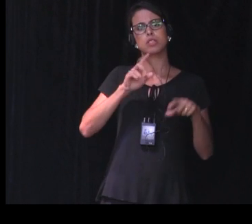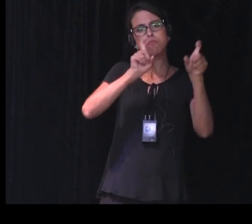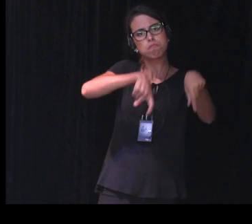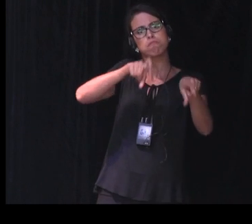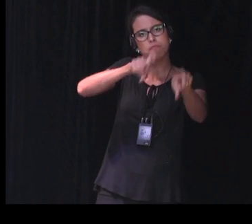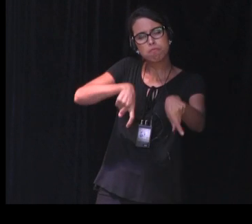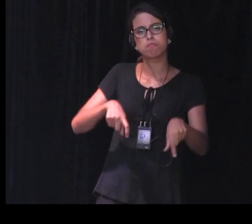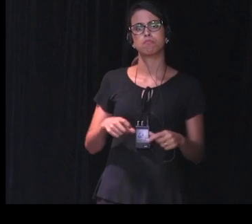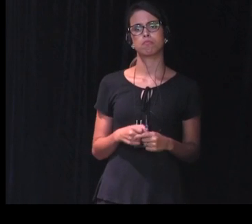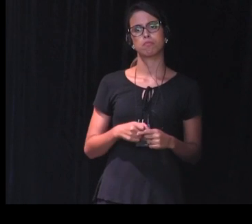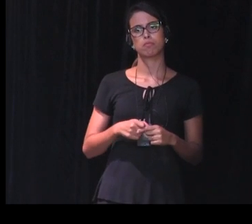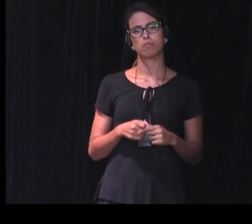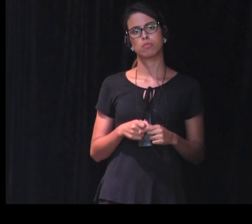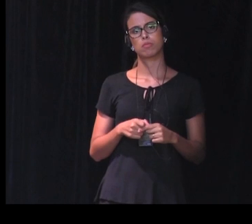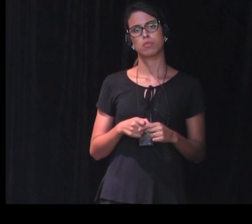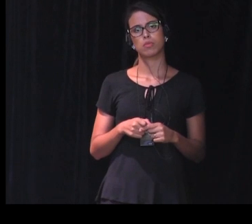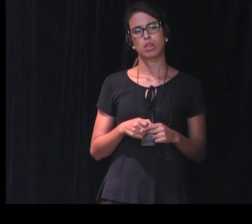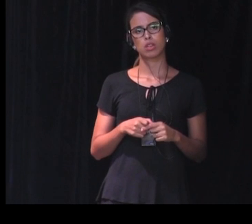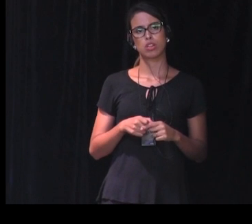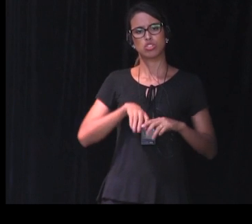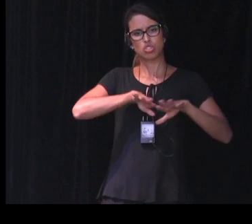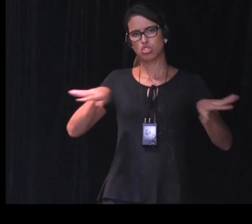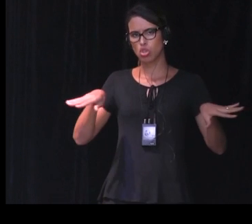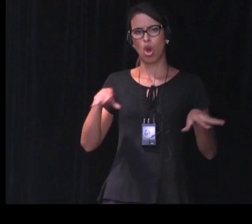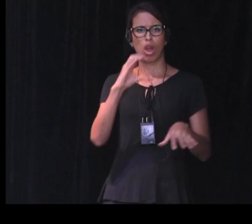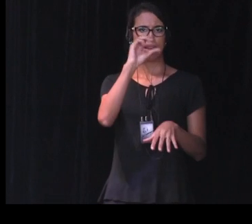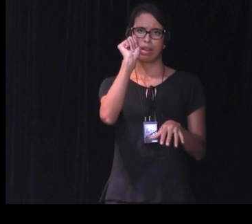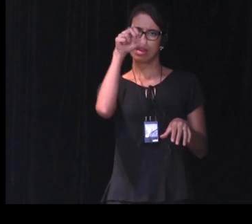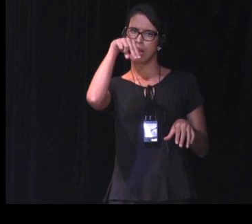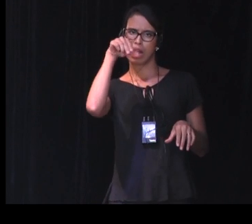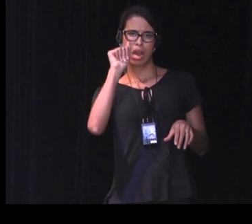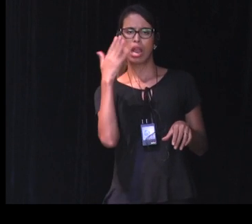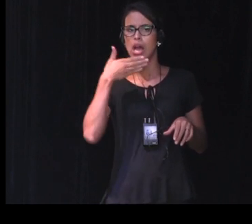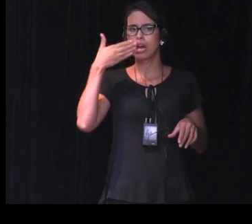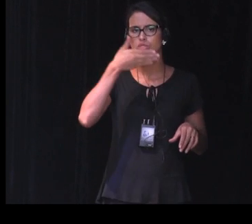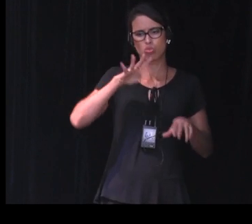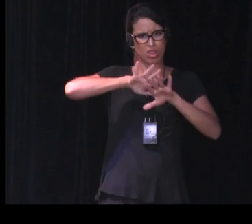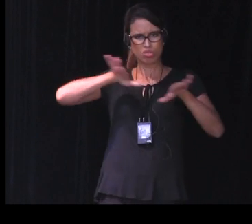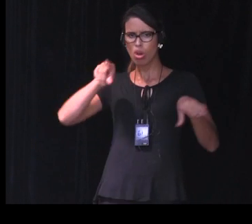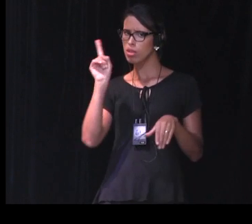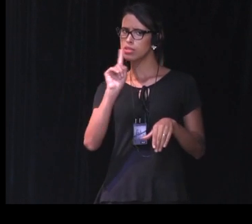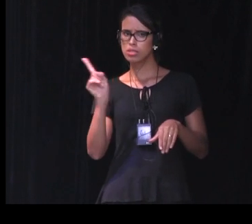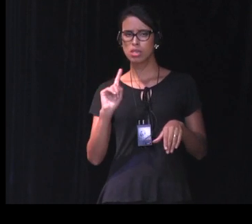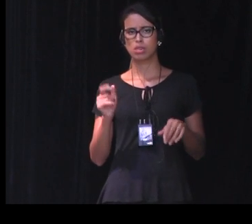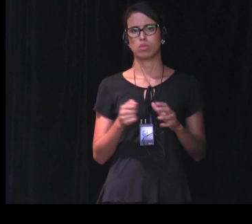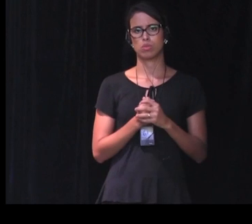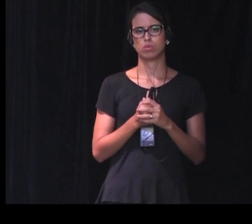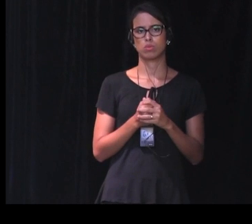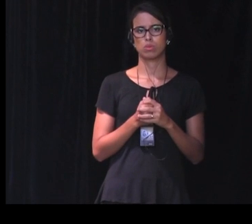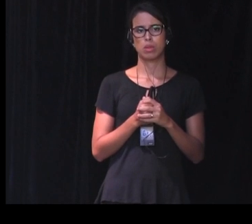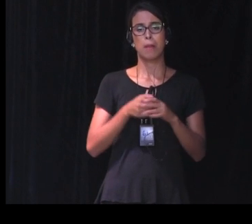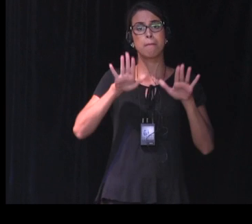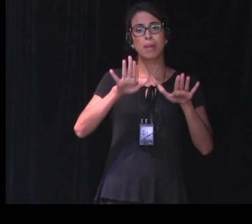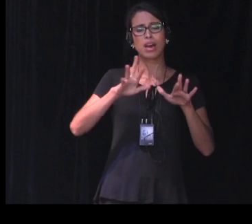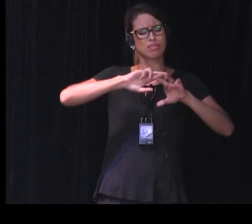a ideia de ser um país agrícola, não produtor de cana-de-açúcar, de plantações